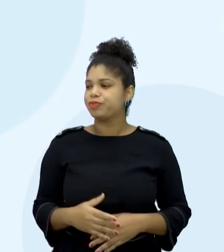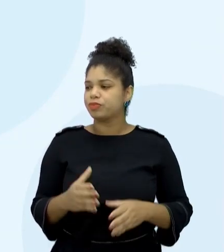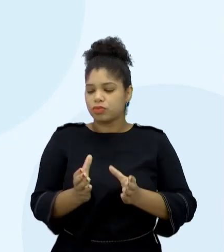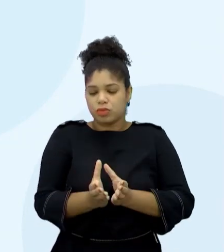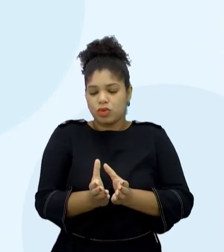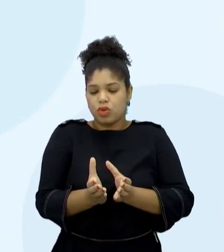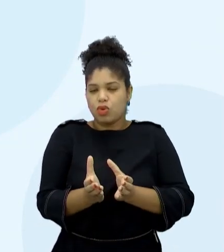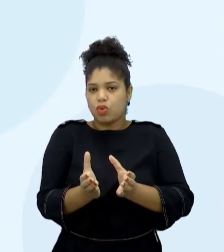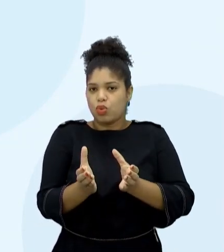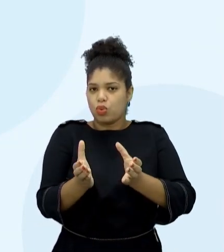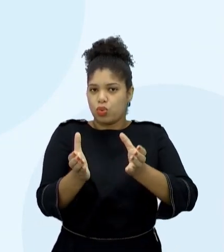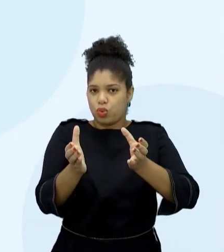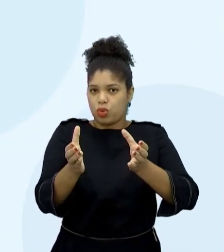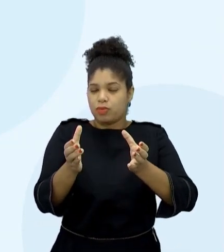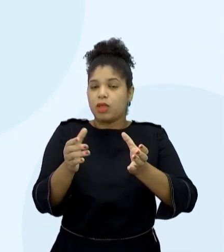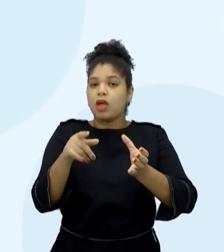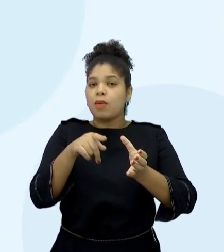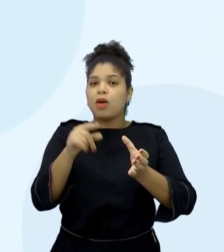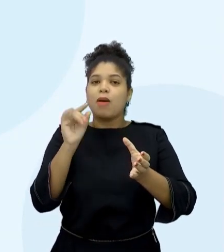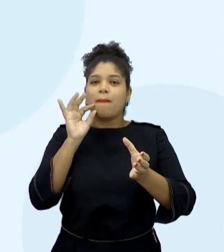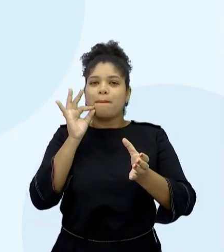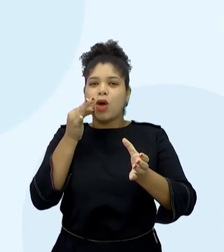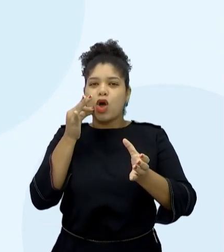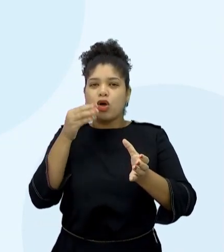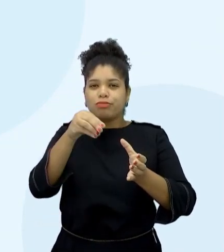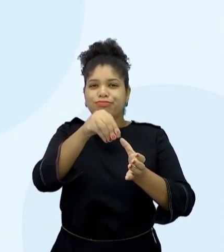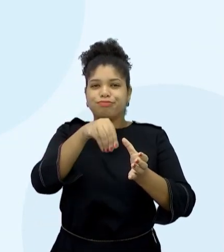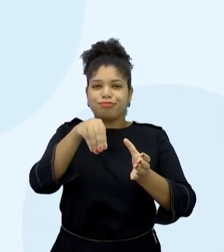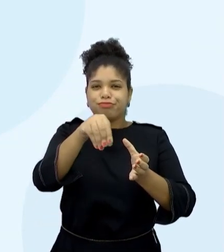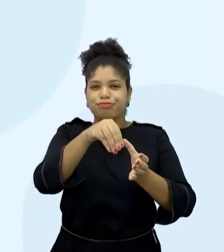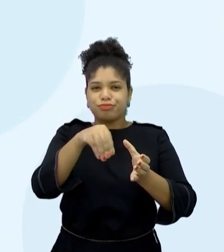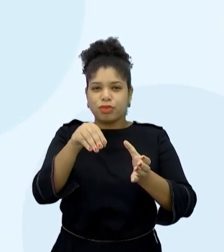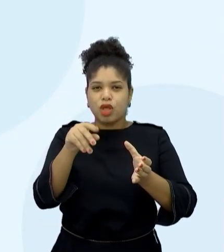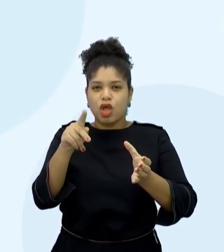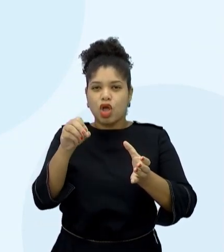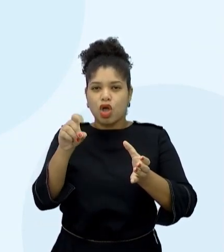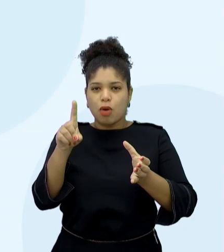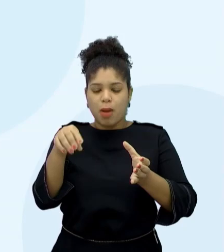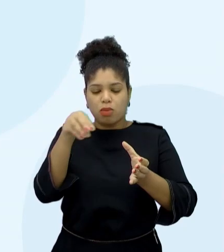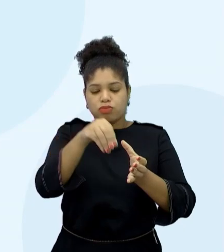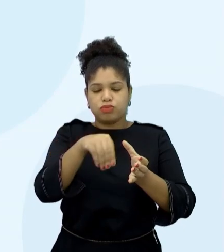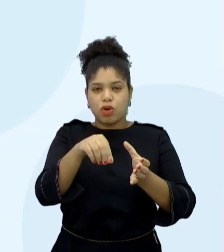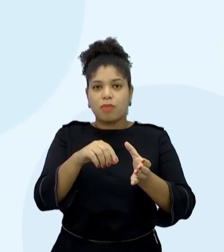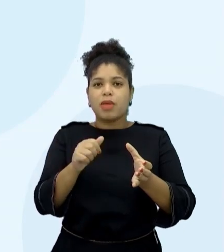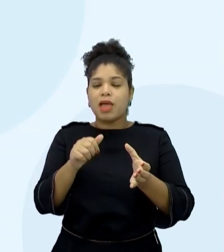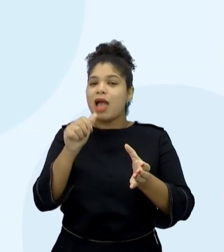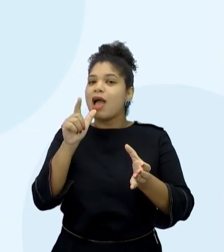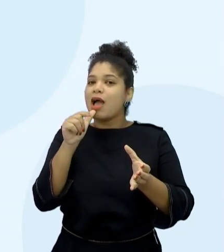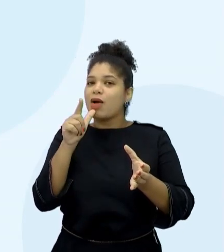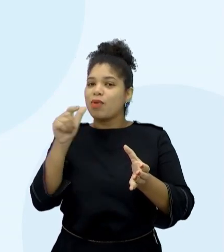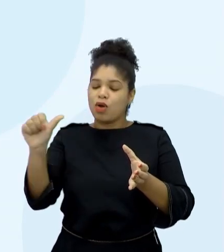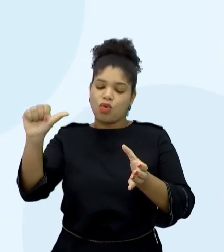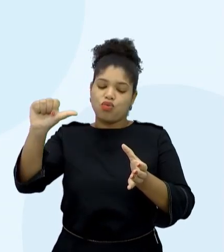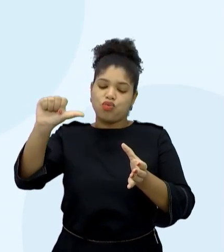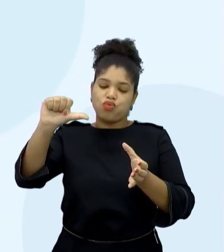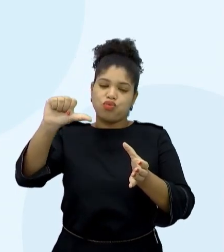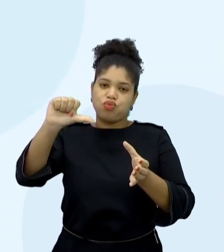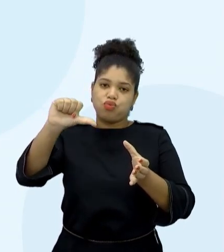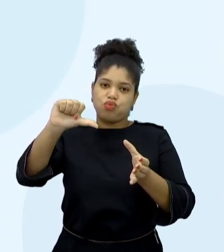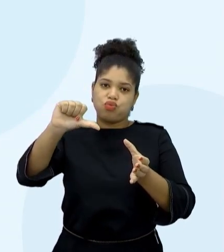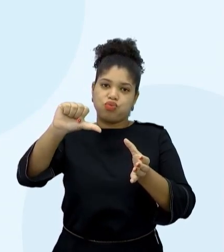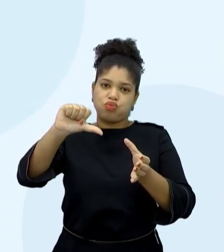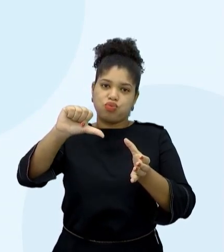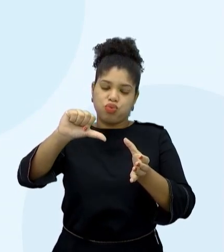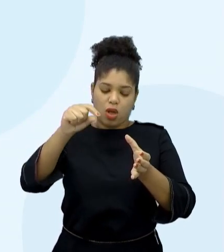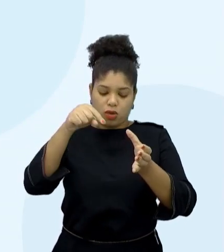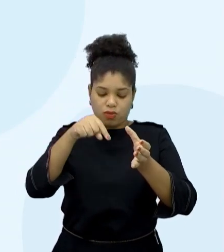permite o escoamento da fase líquida ou a passagem de partículas menores e a retenção